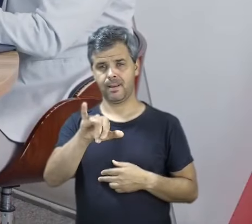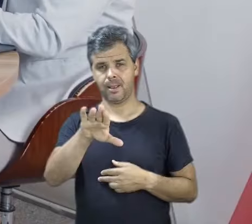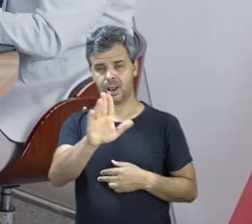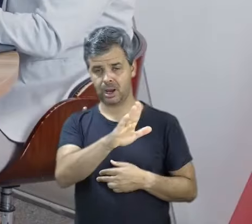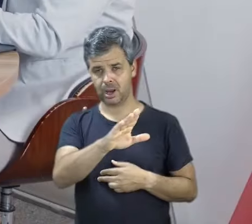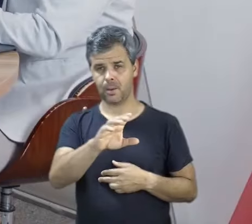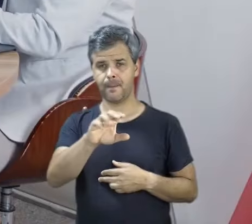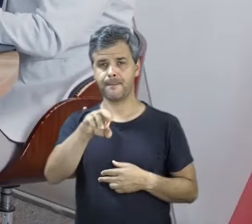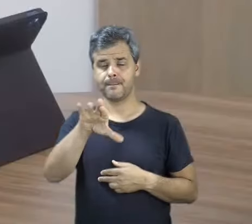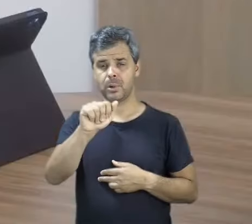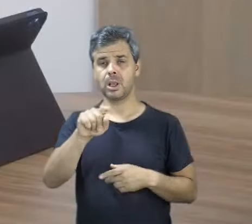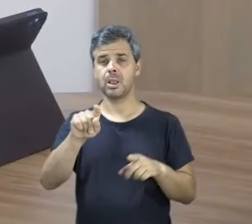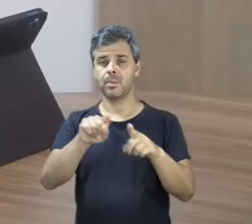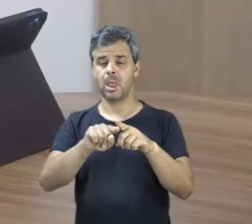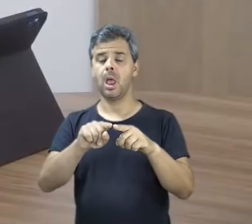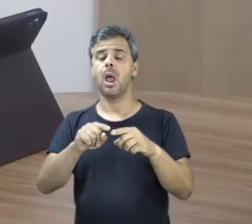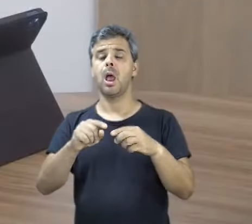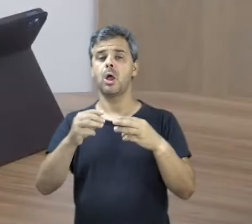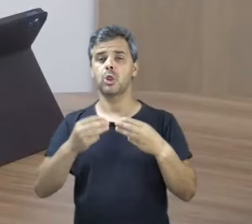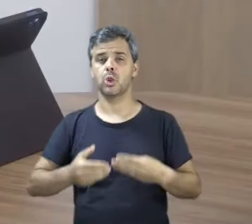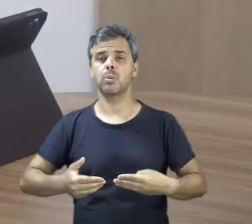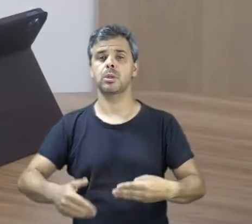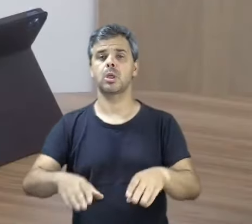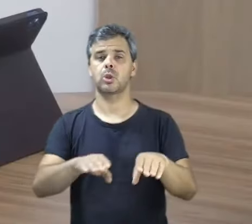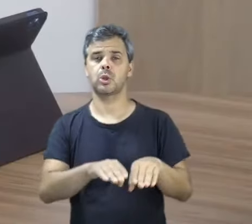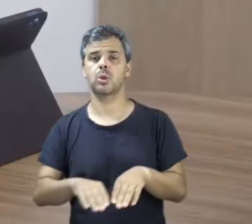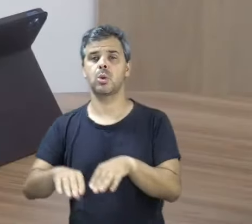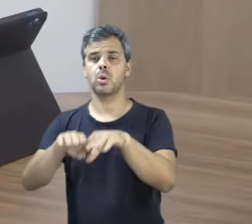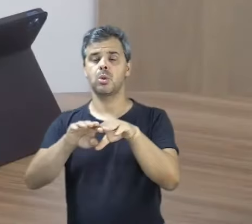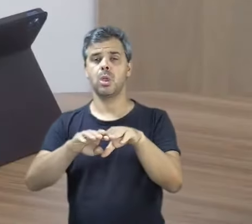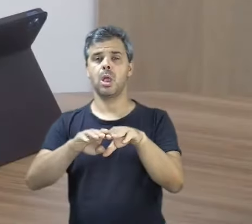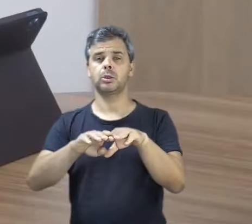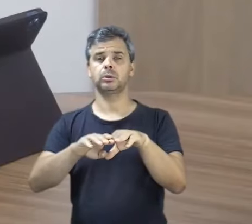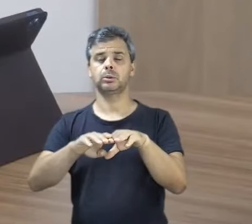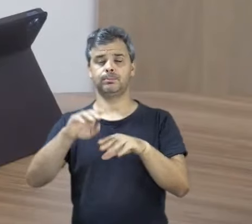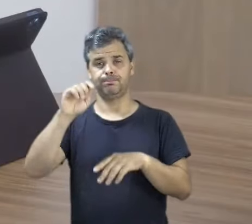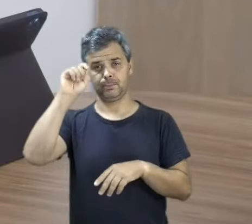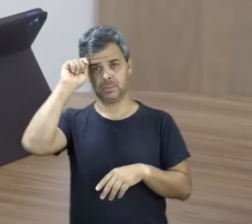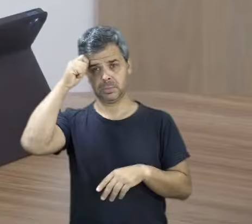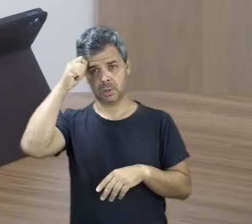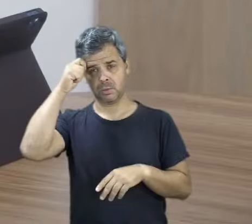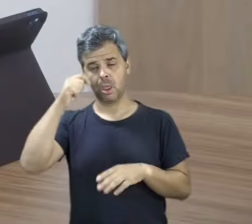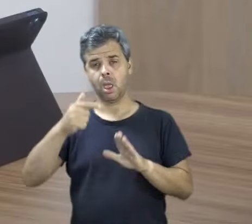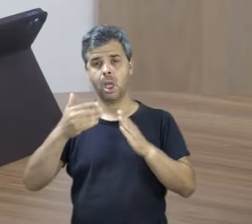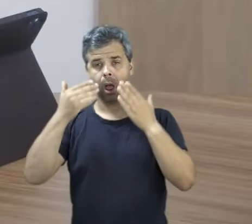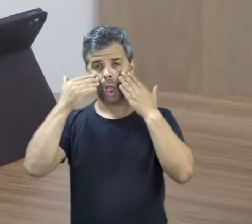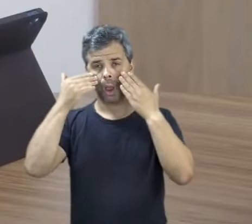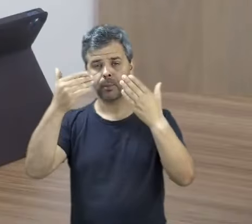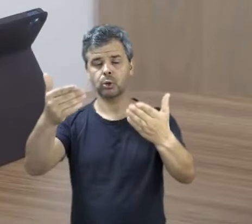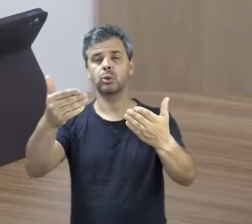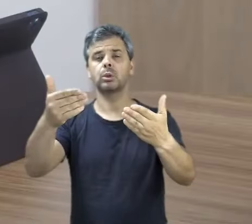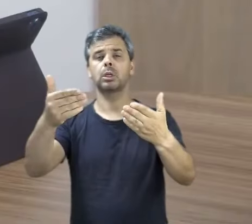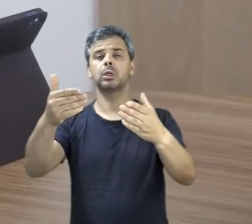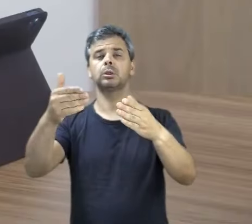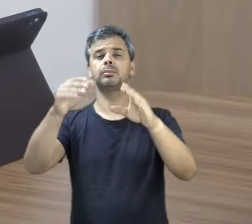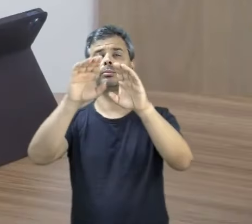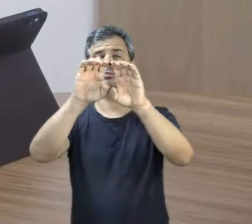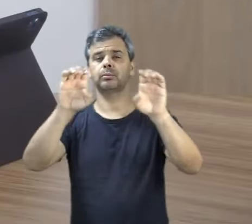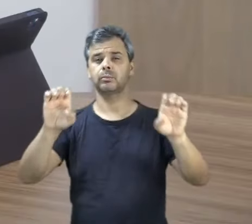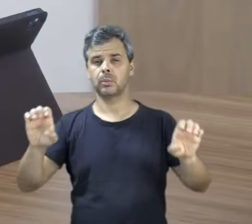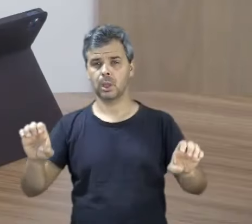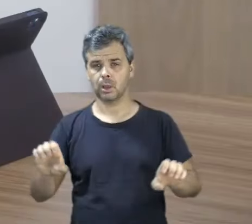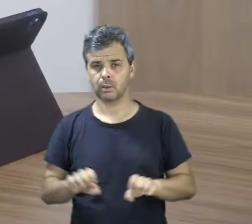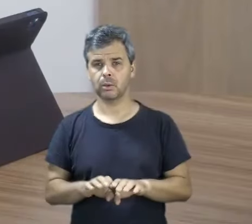Ministério da Igualdade Racial. E durante essa atividade, a gente apresentou toda a estrutura da conferência, como foi o